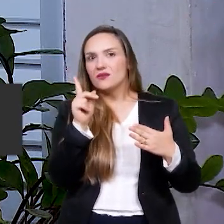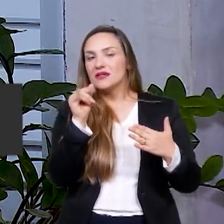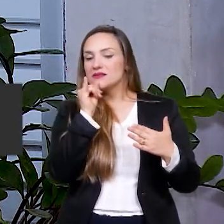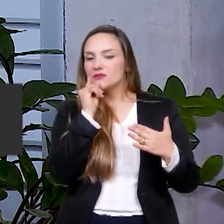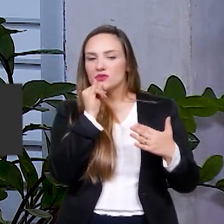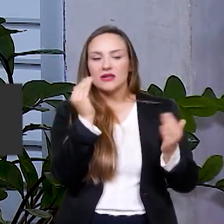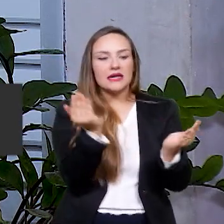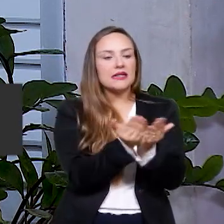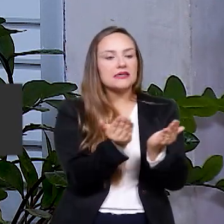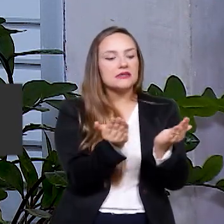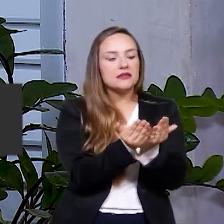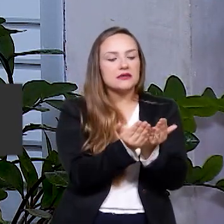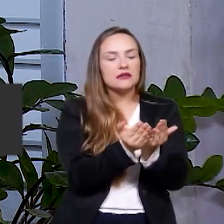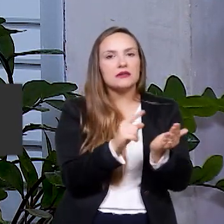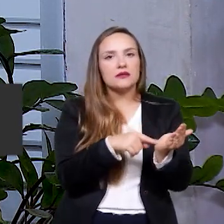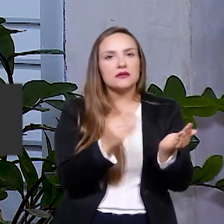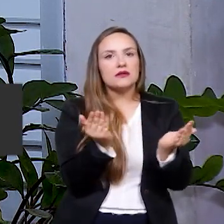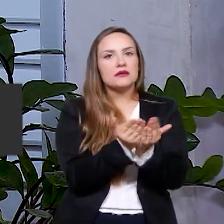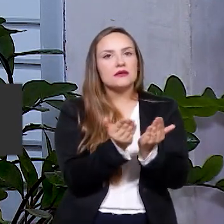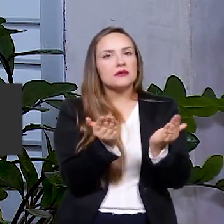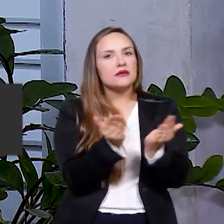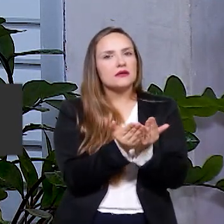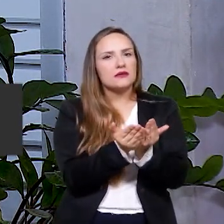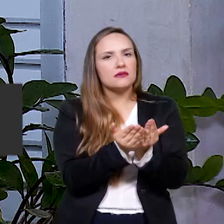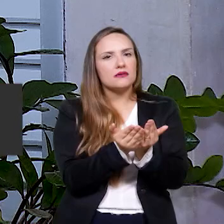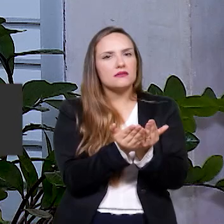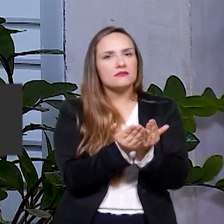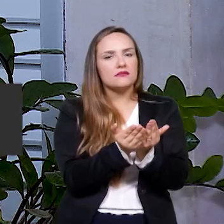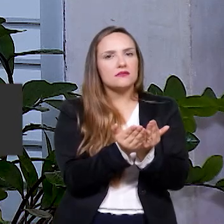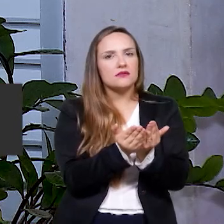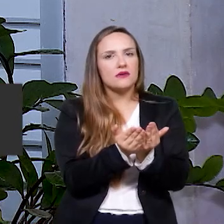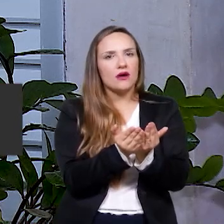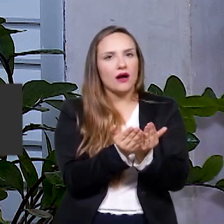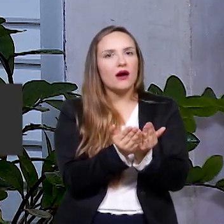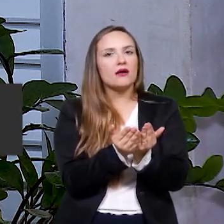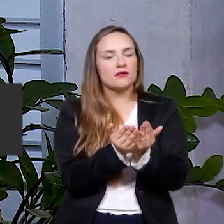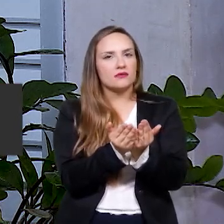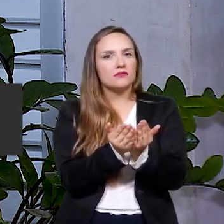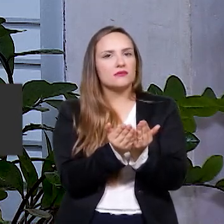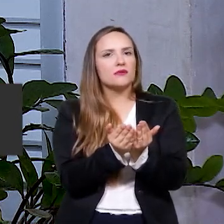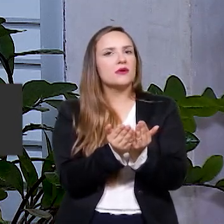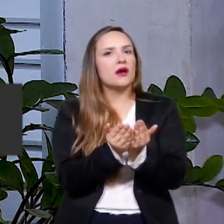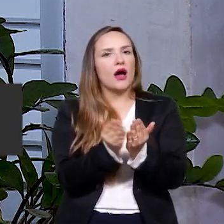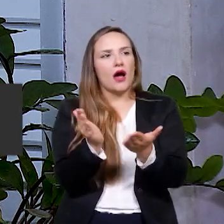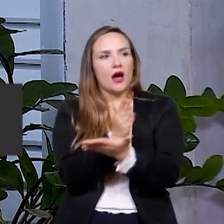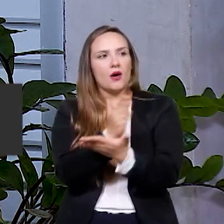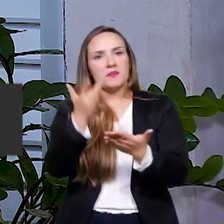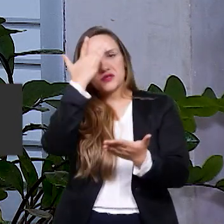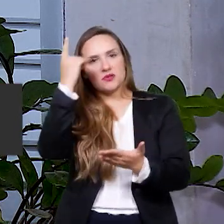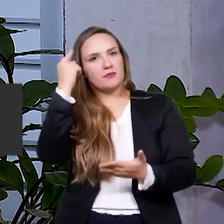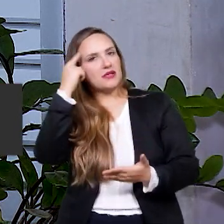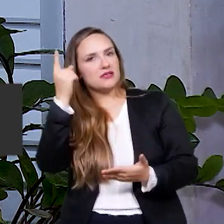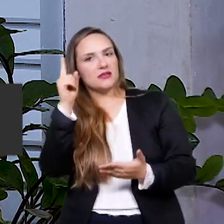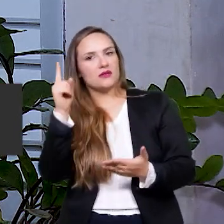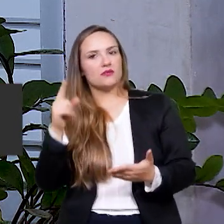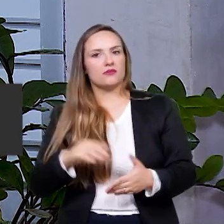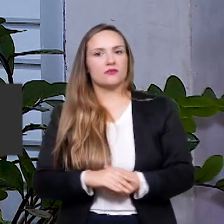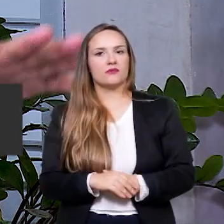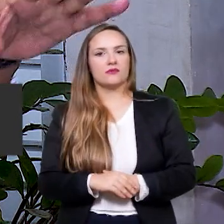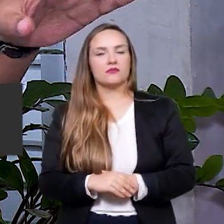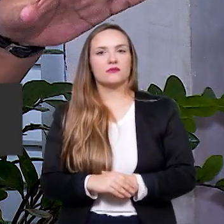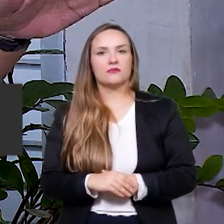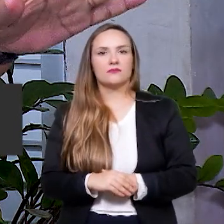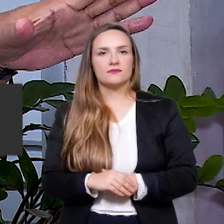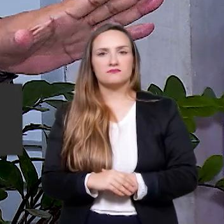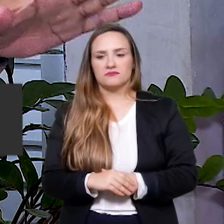do cristianismo. Né? É que as pessoas pouco param para pensar e discutir. A